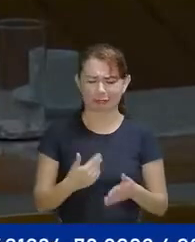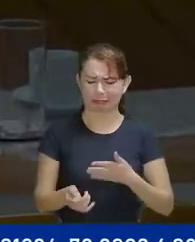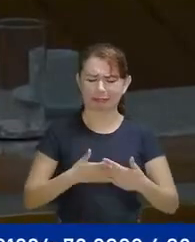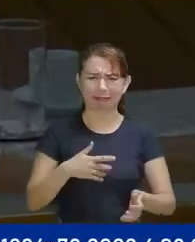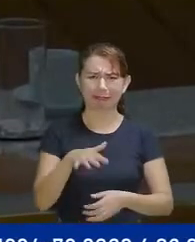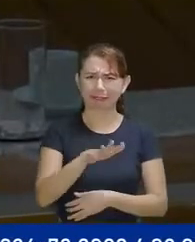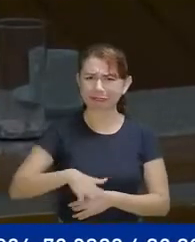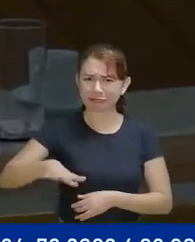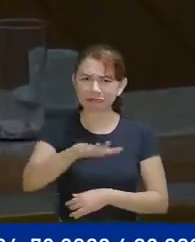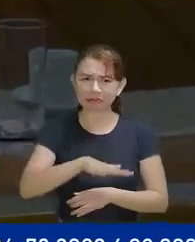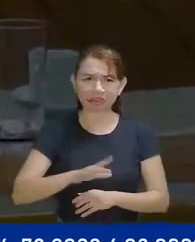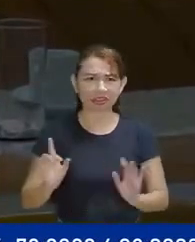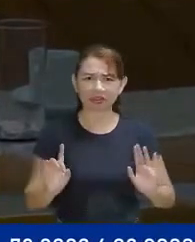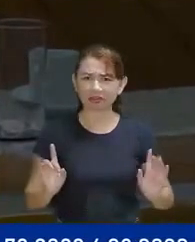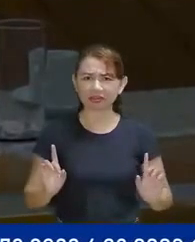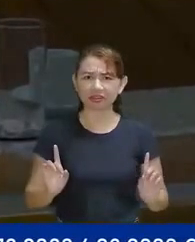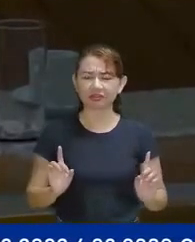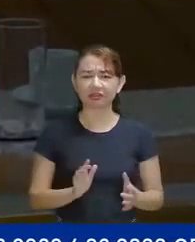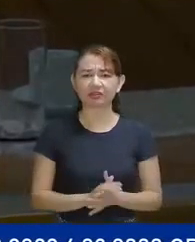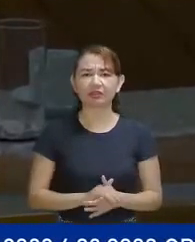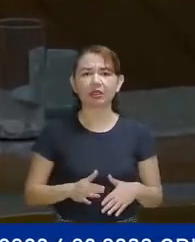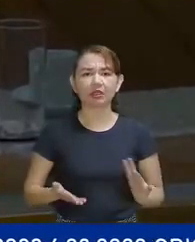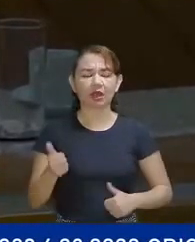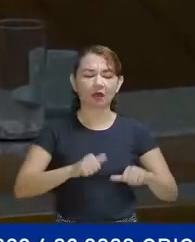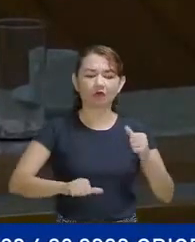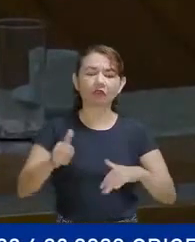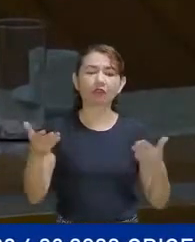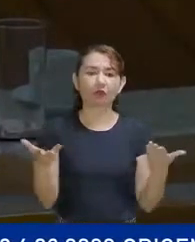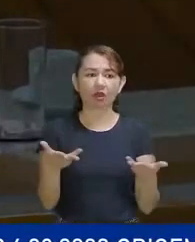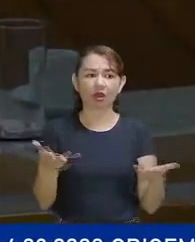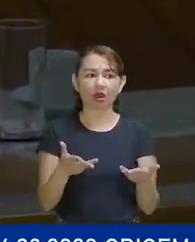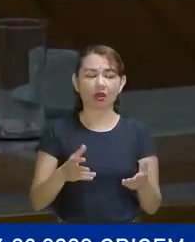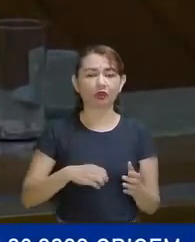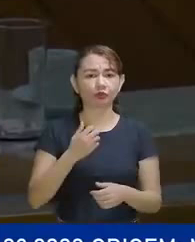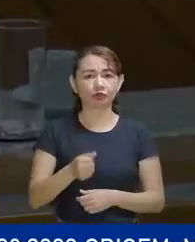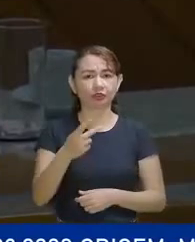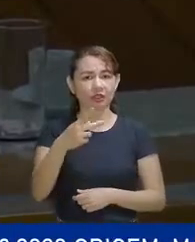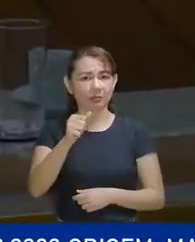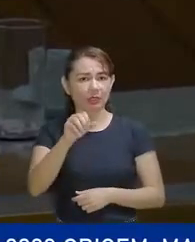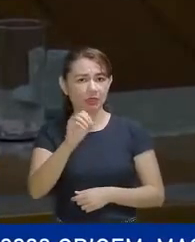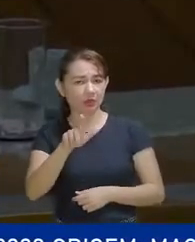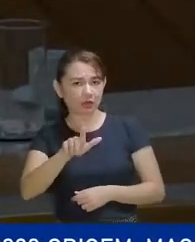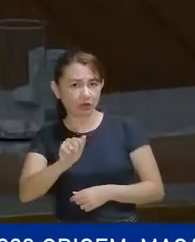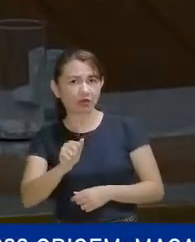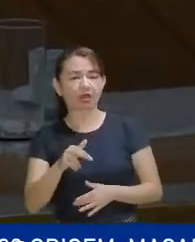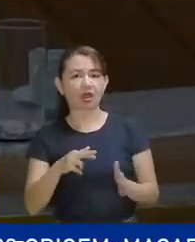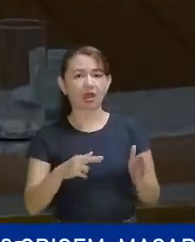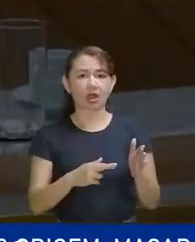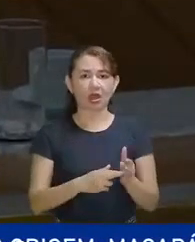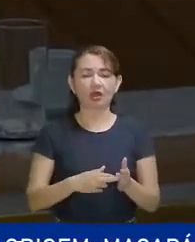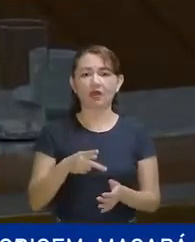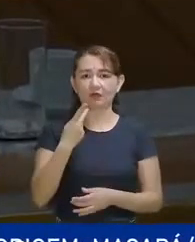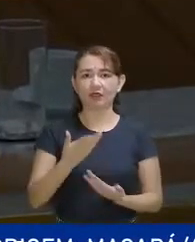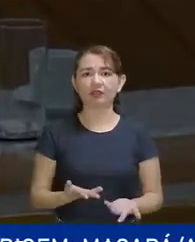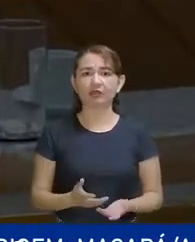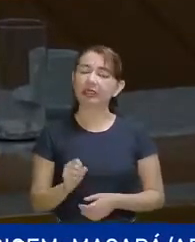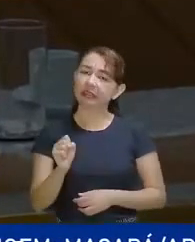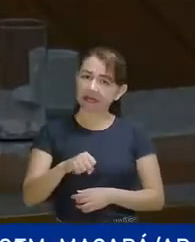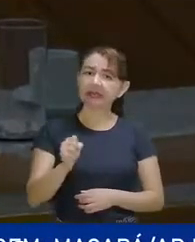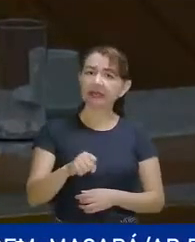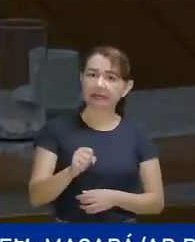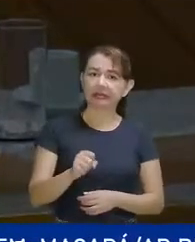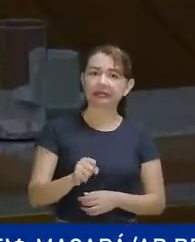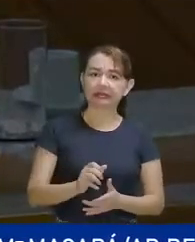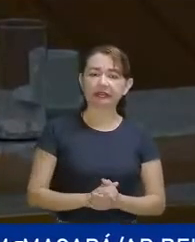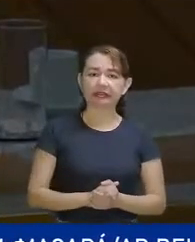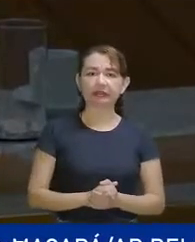caso concreto, aqui agora sob exame, o que a doutora Paola está dizendo, a eminente relatora, é que houve um enfrentamento